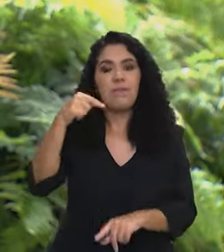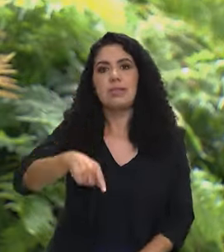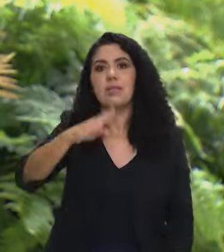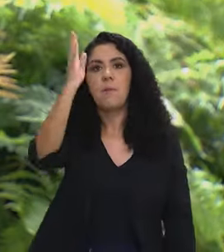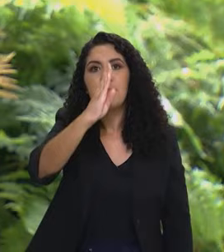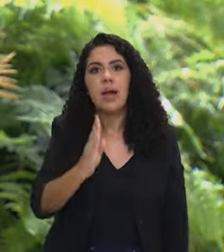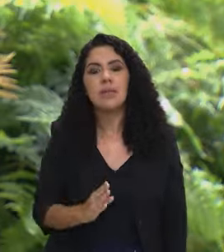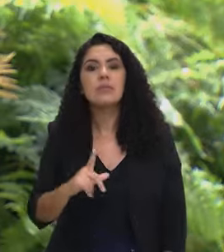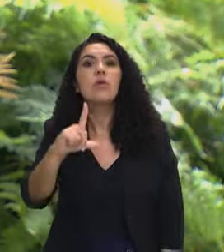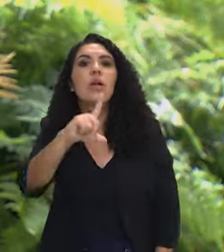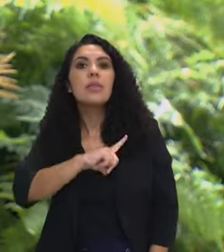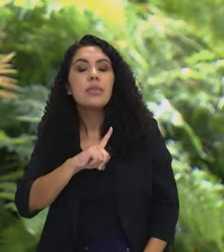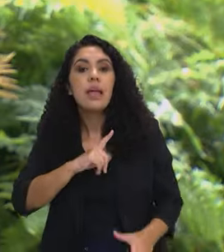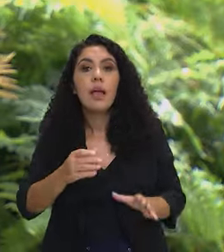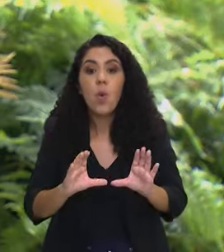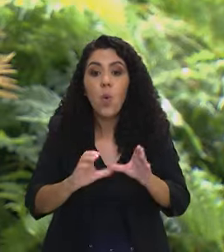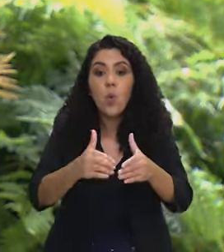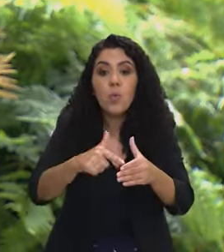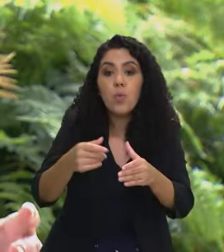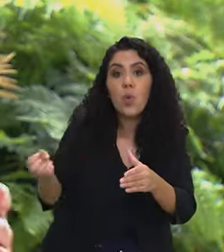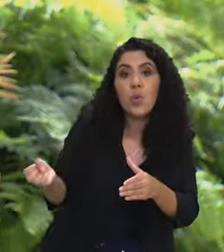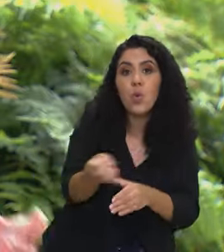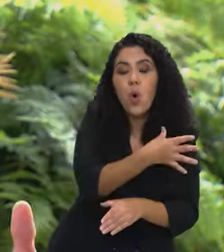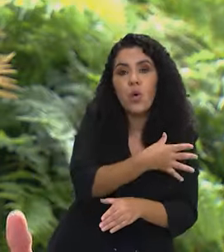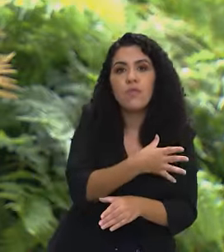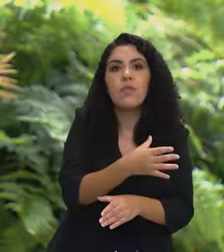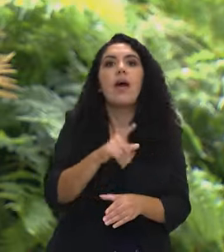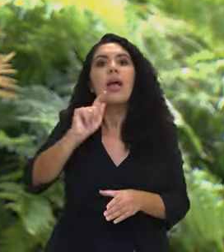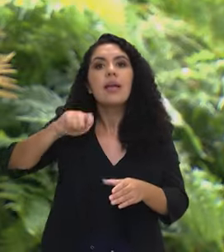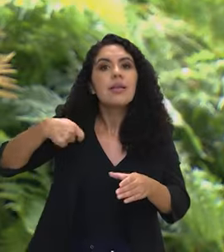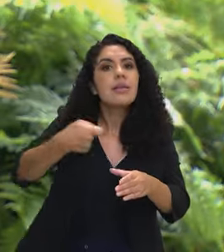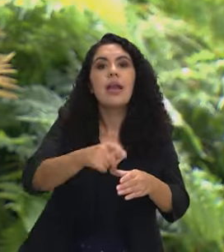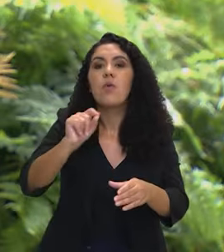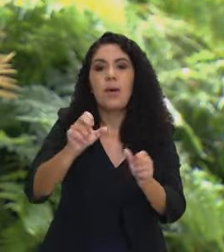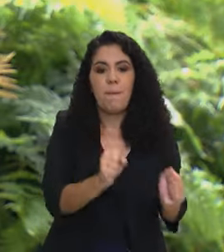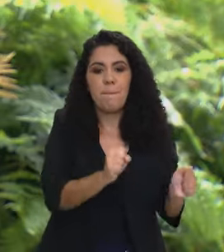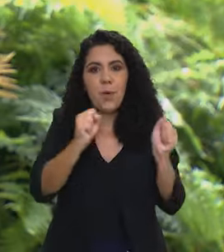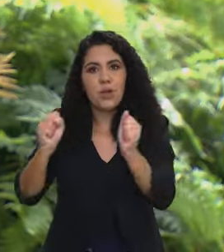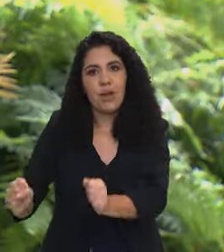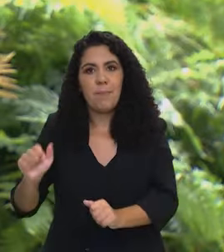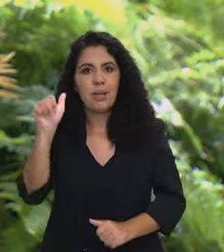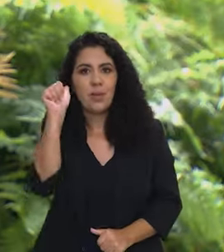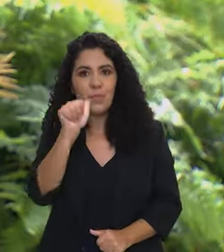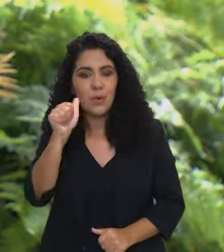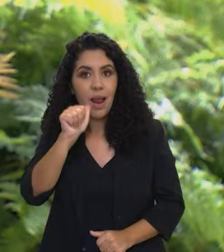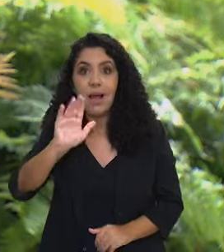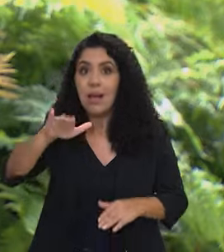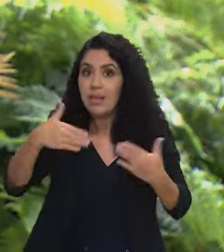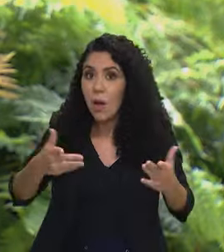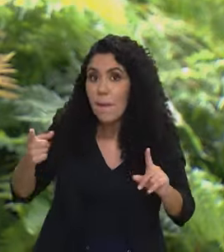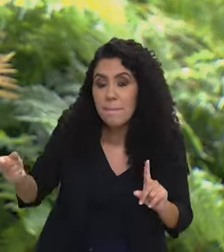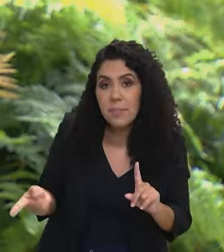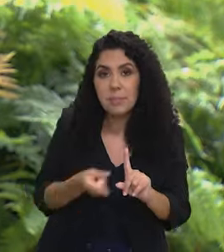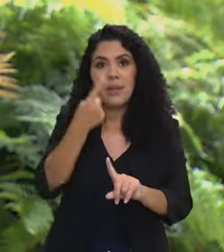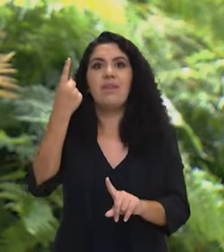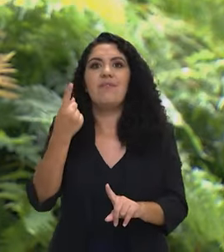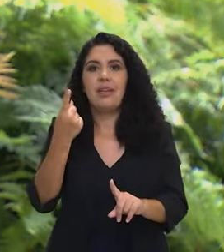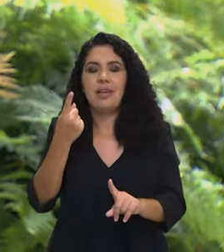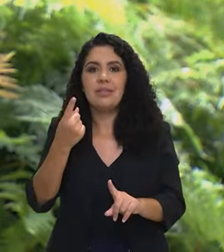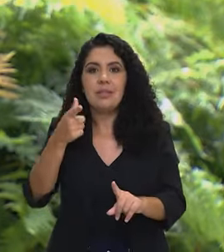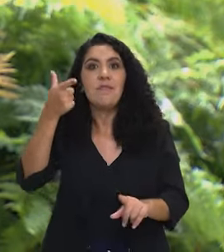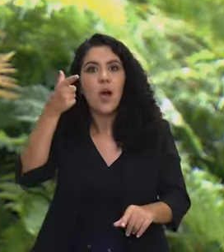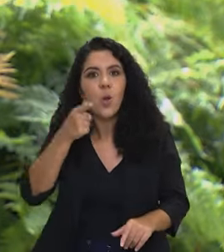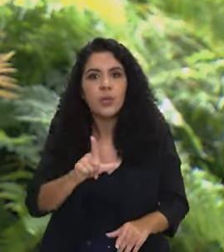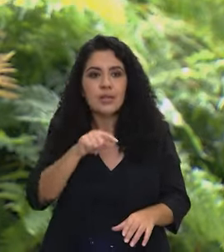nós temos agora a presidência de um grupo novo, um desses 15 grupos, que é o grupo de empoderamento das mulheres. Então é a primeira vez que há essa